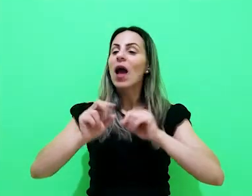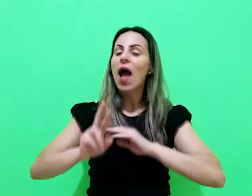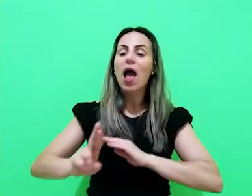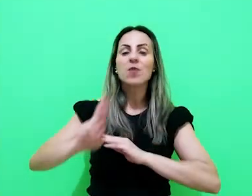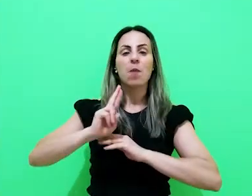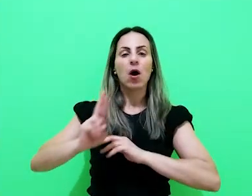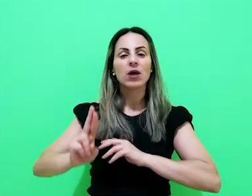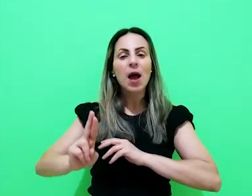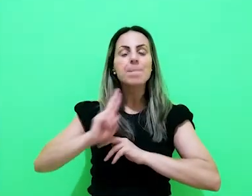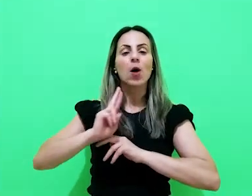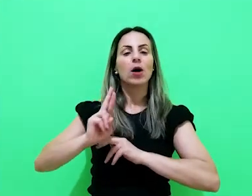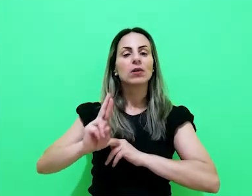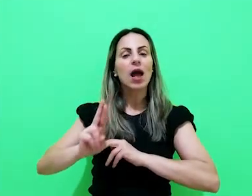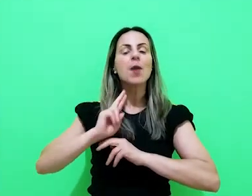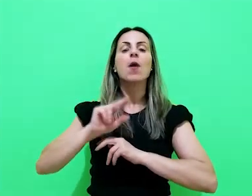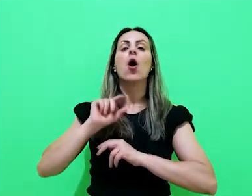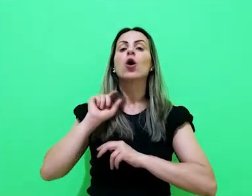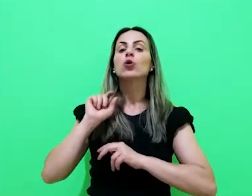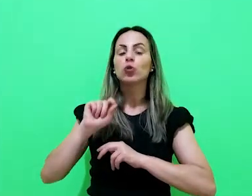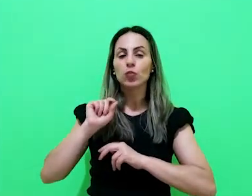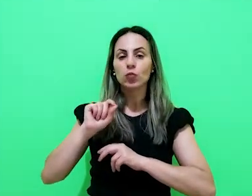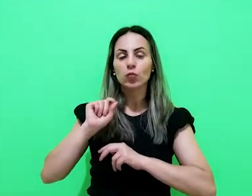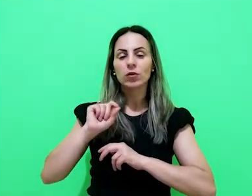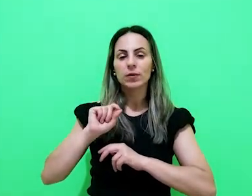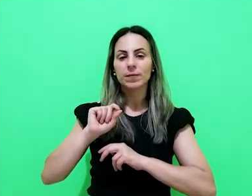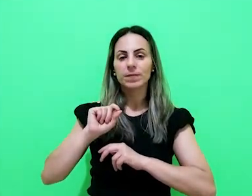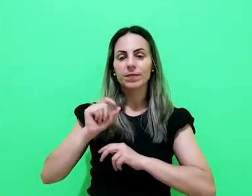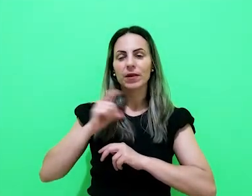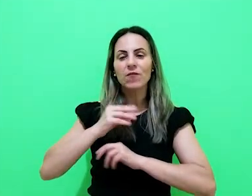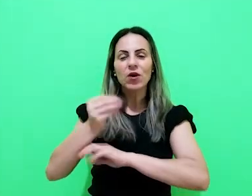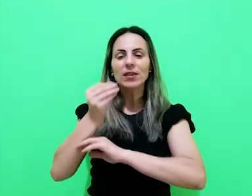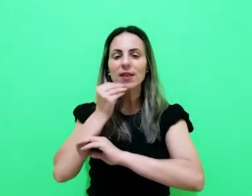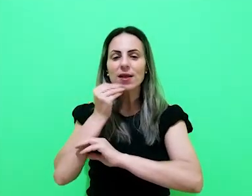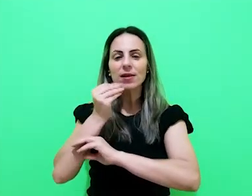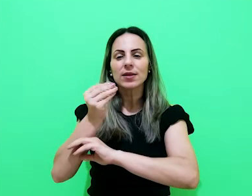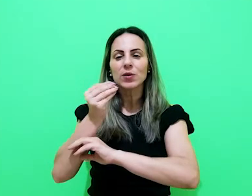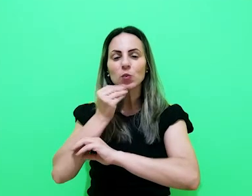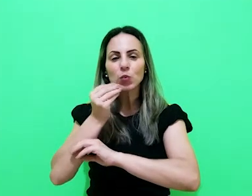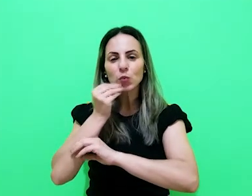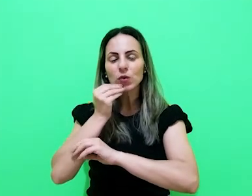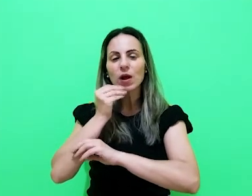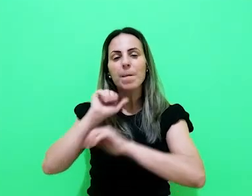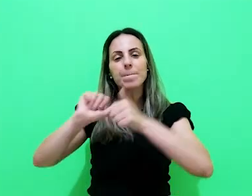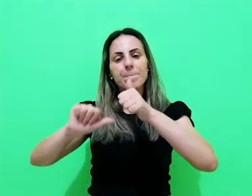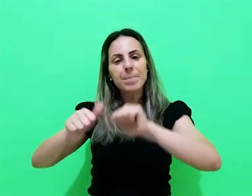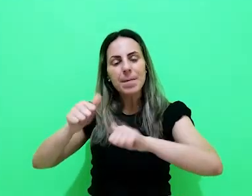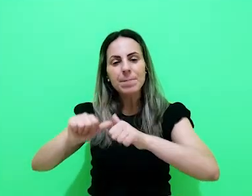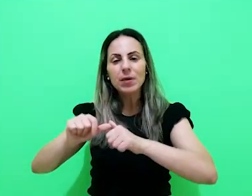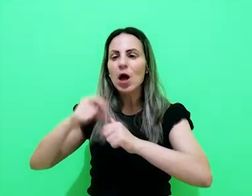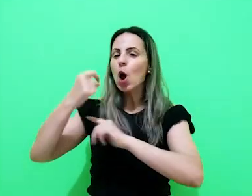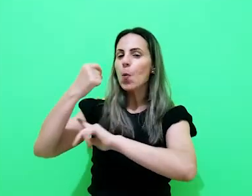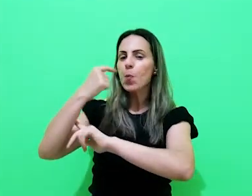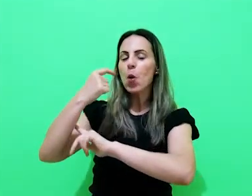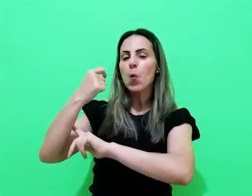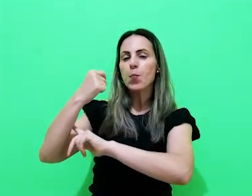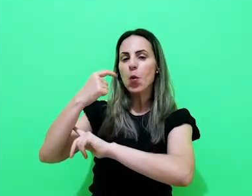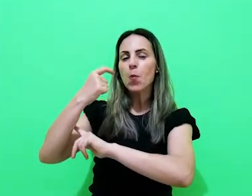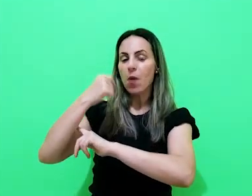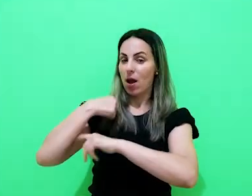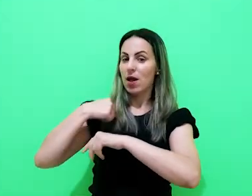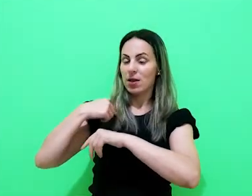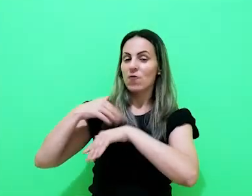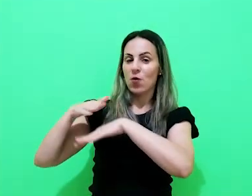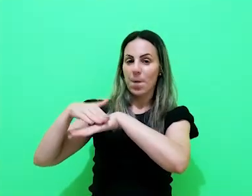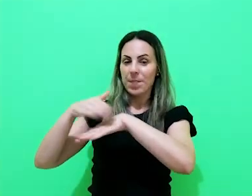resposta que esse paciente vai ter ao volume que eu vou fazer, né? Aos cristalóides, ao soro, ao ringue lactato que eu vou